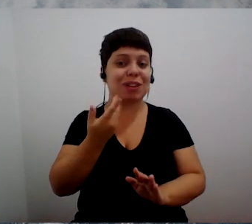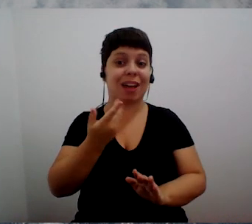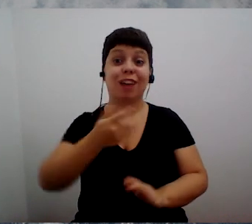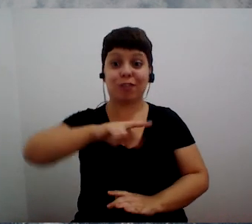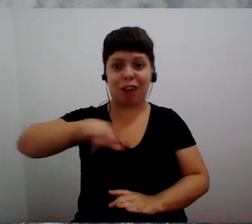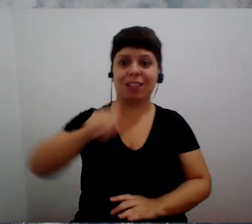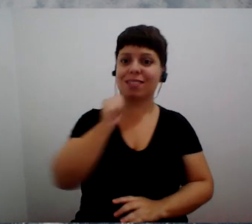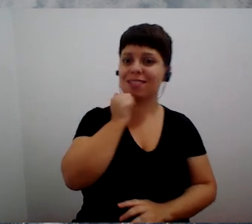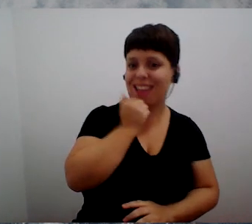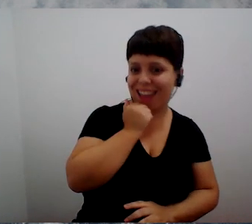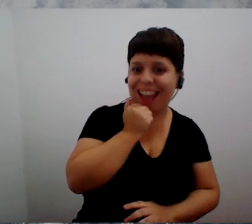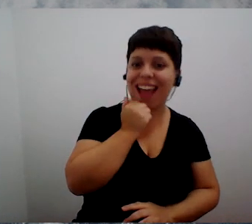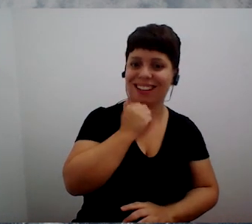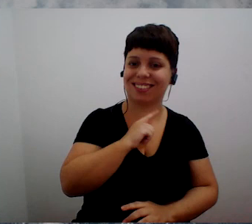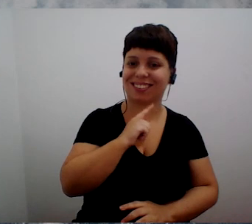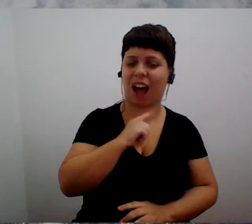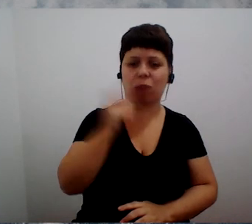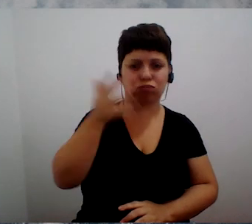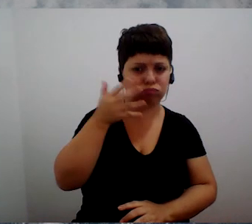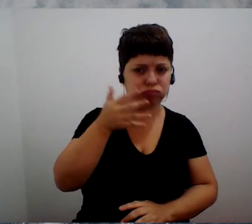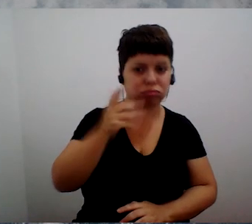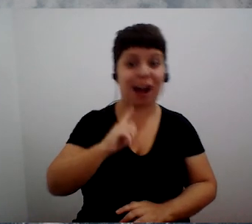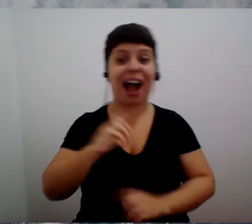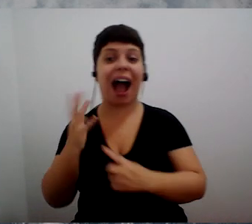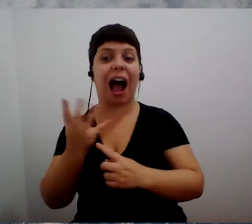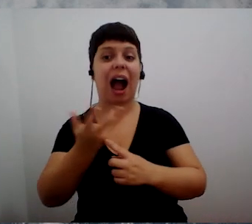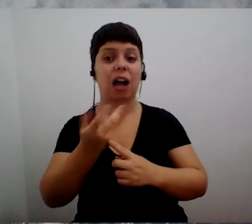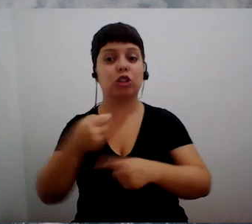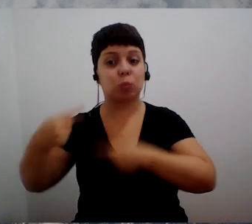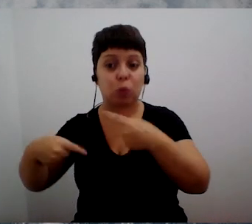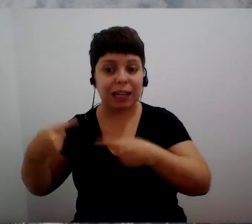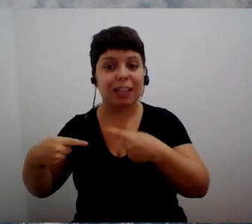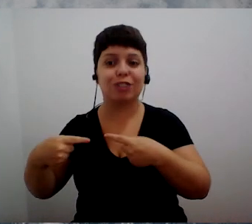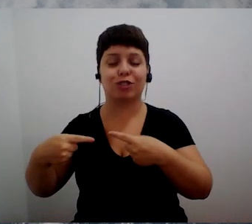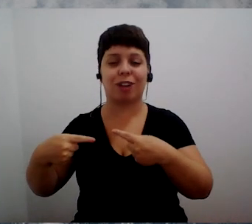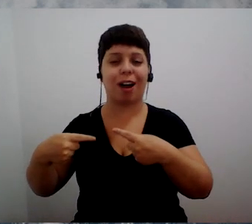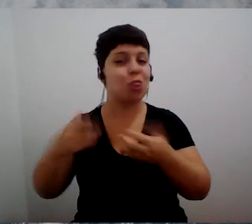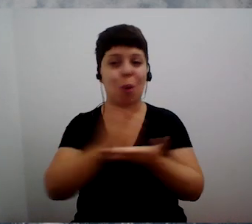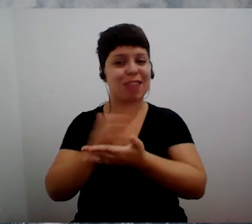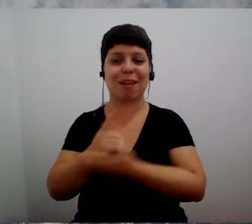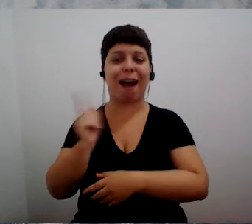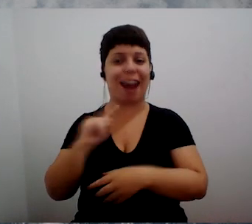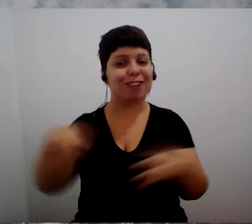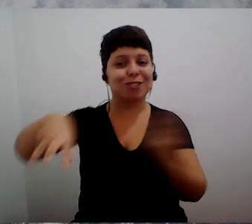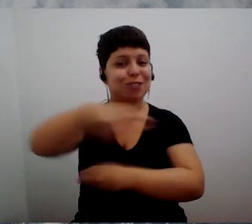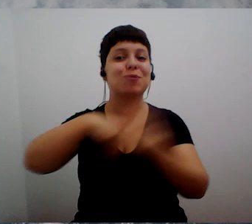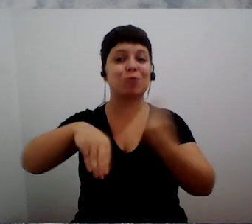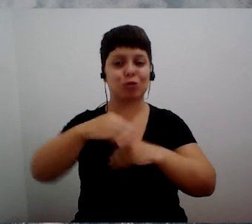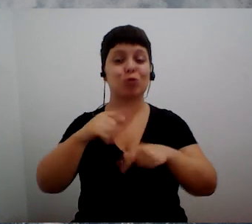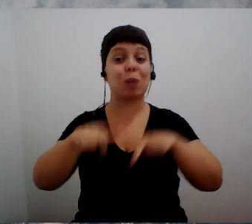diferentes abordagens, trazer a ciência, trazer a arte, trazer a política, né, tudo junto para a gente